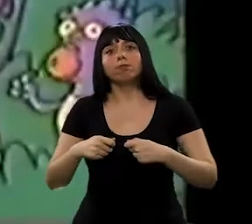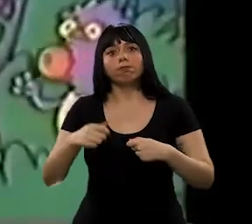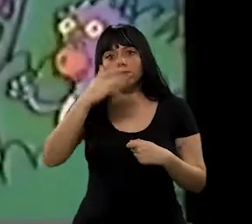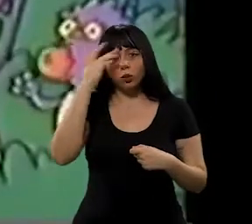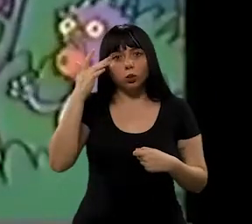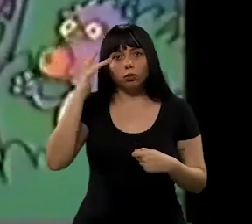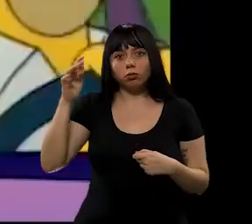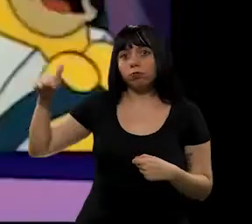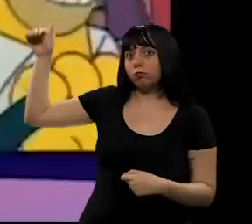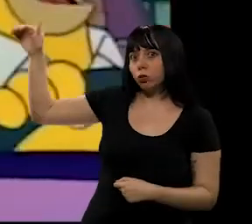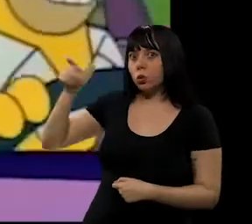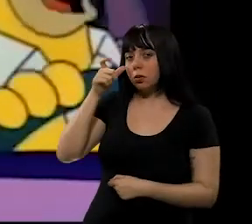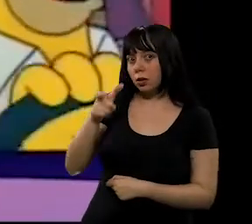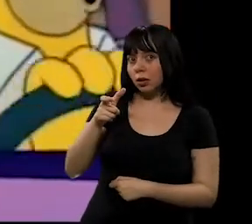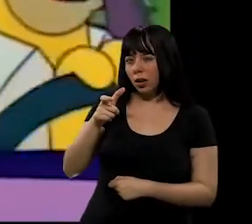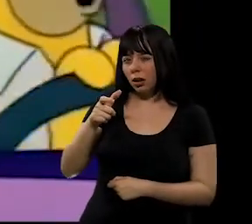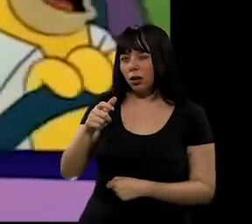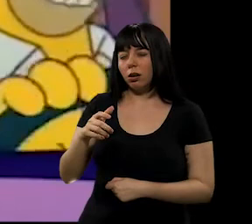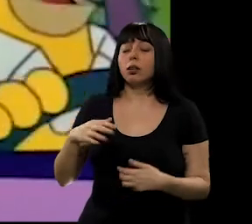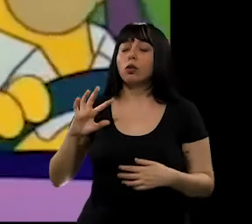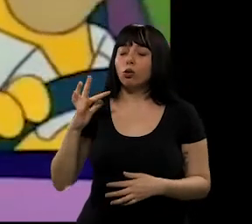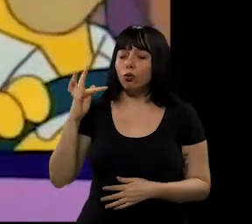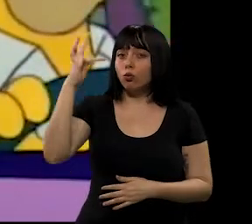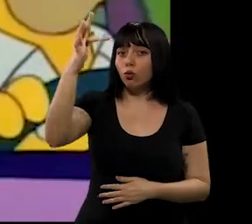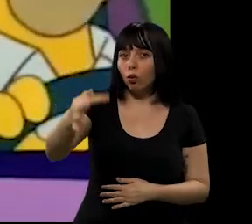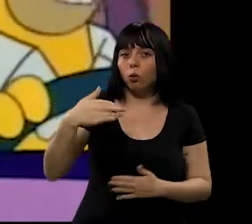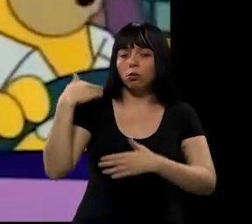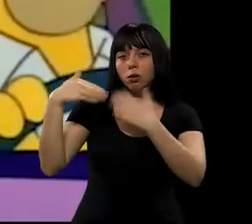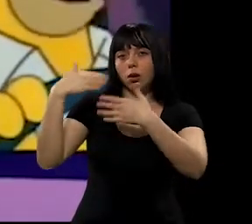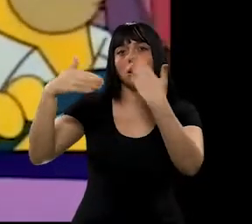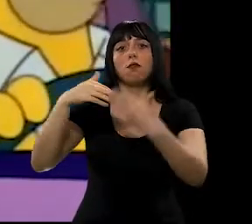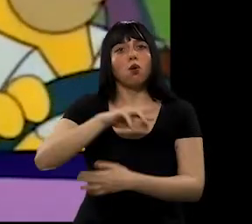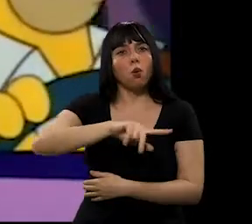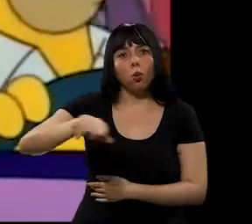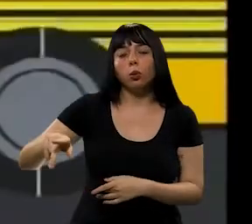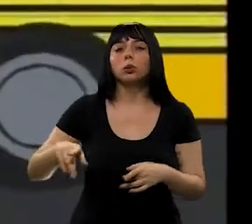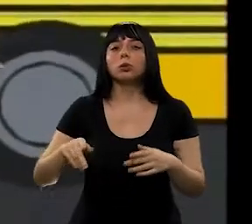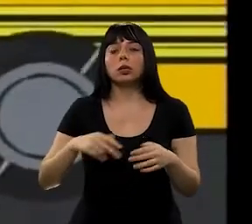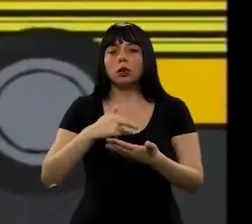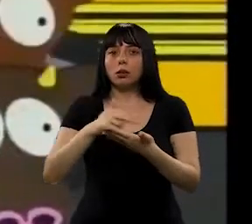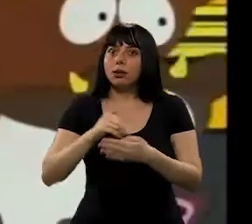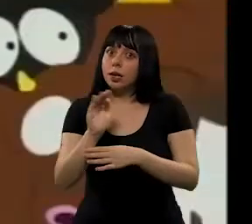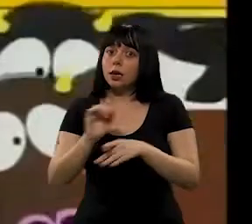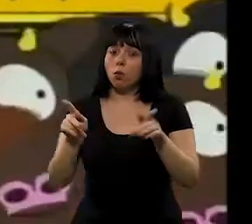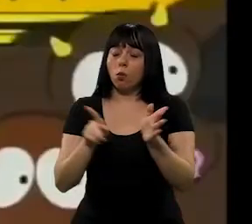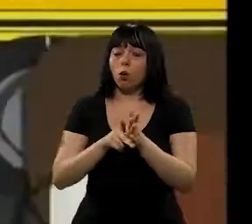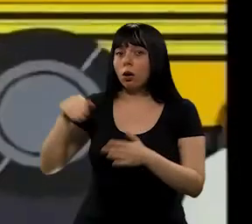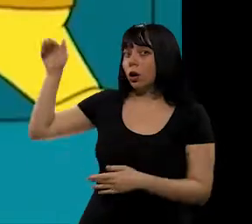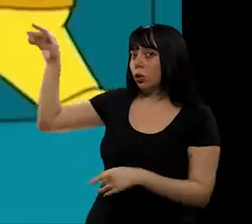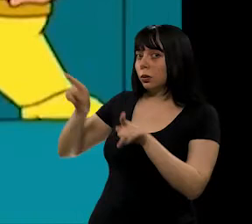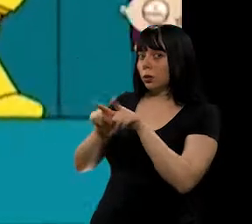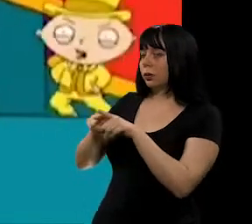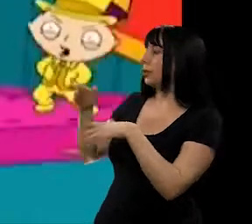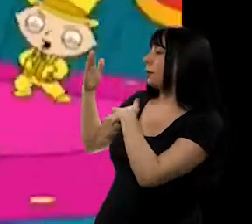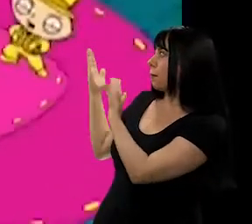conteúdos para adultos, algo que mais tarde se desenvolveu em muitas produções voltadas para nichos, tais como South Park, de 97,